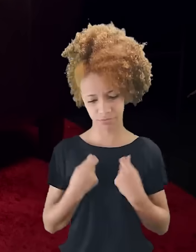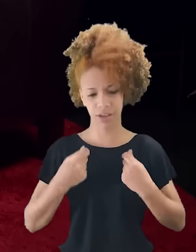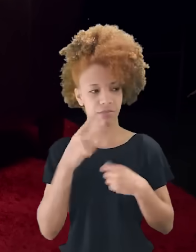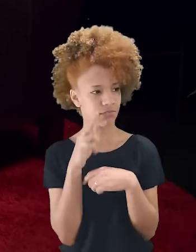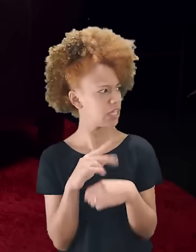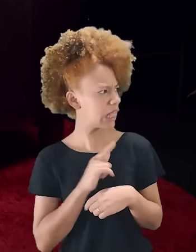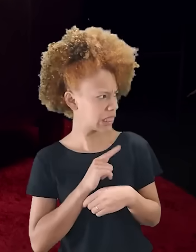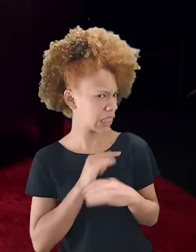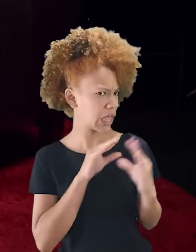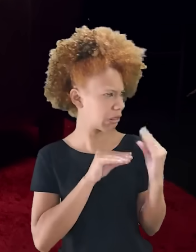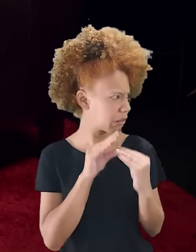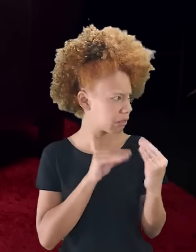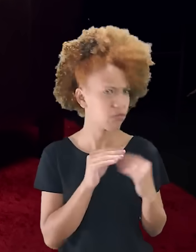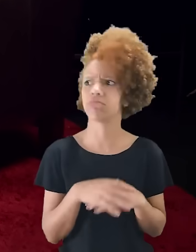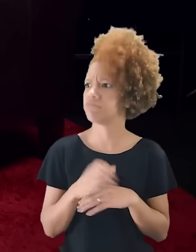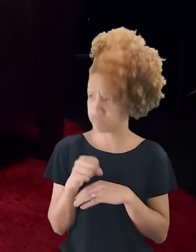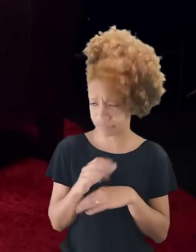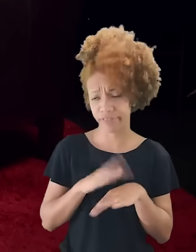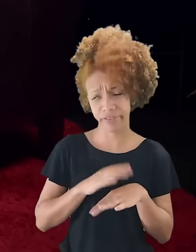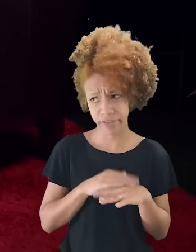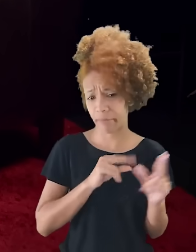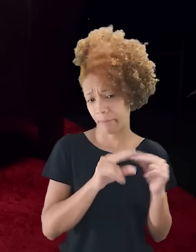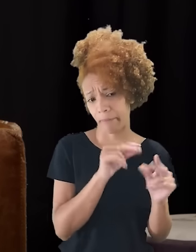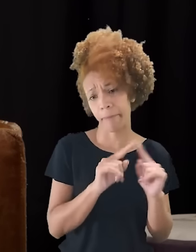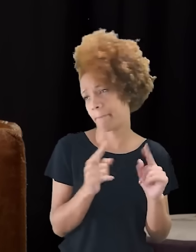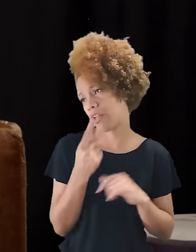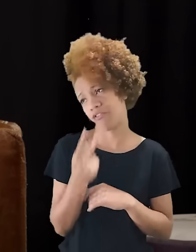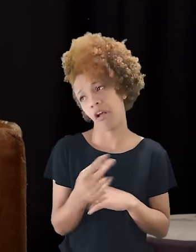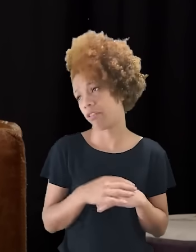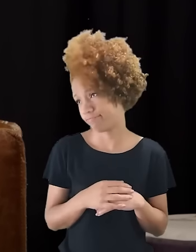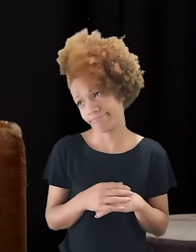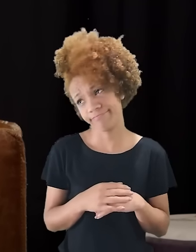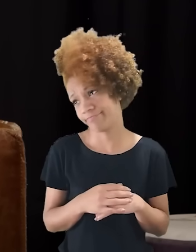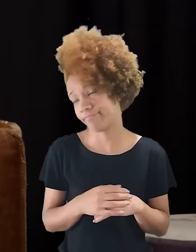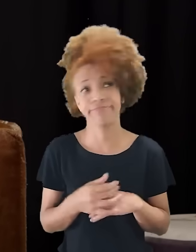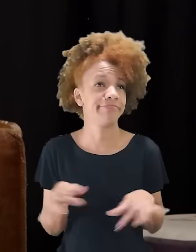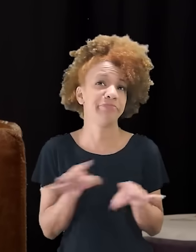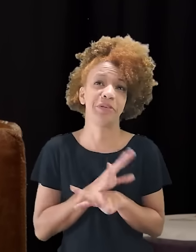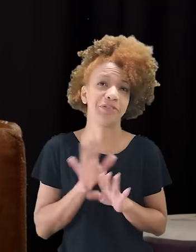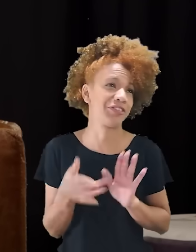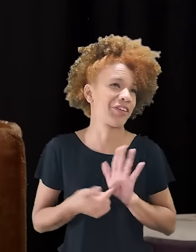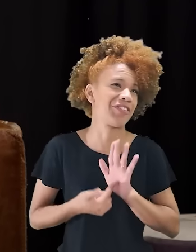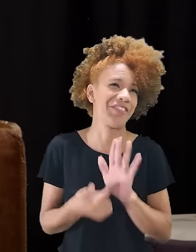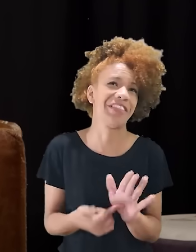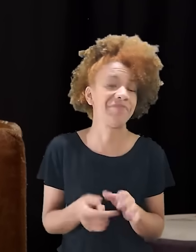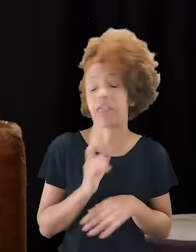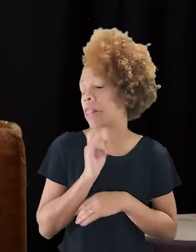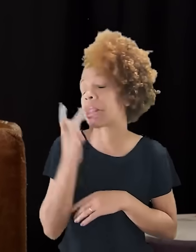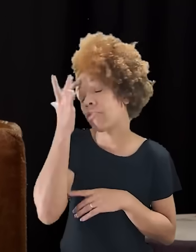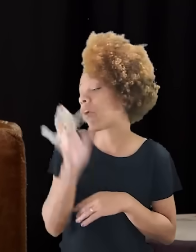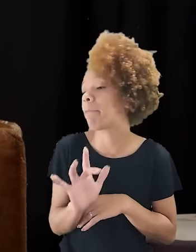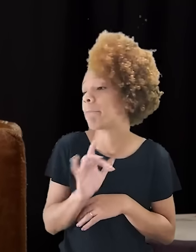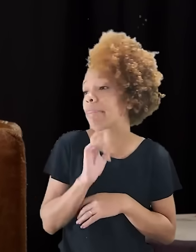mulheres t esse comentário entre si tem inclusive elas fazem né Só Que Não Contam Elas Não Contam igual eu tô contando aqui agora ninguém